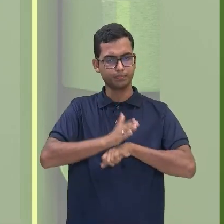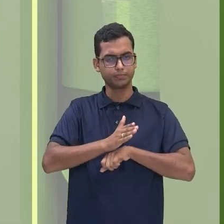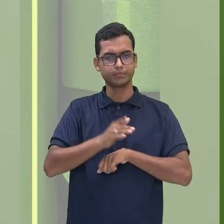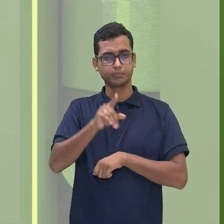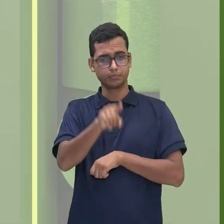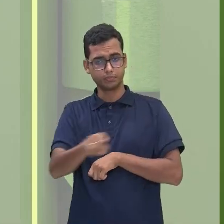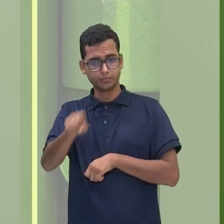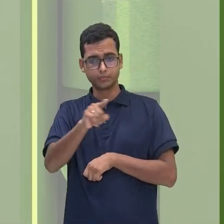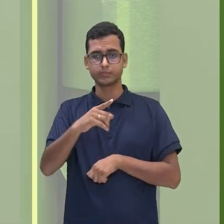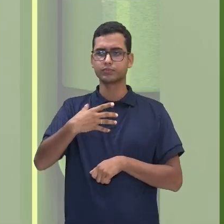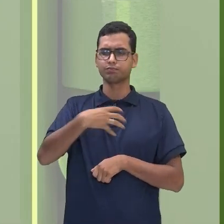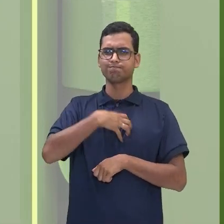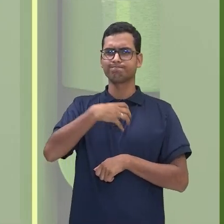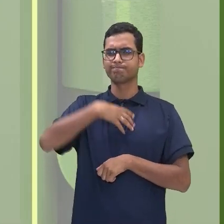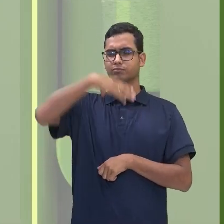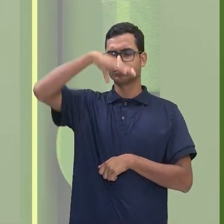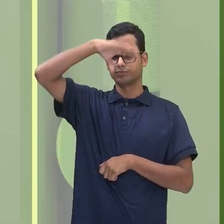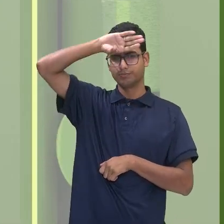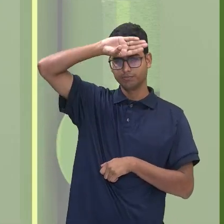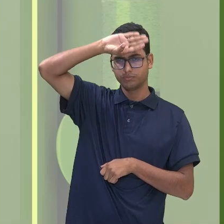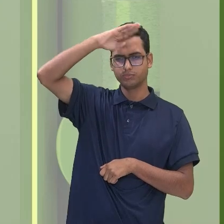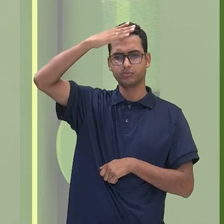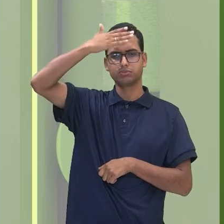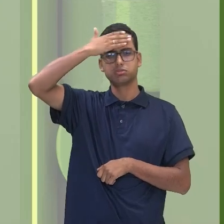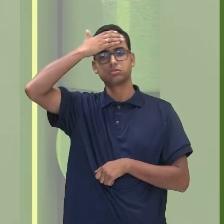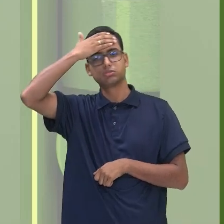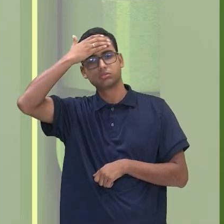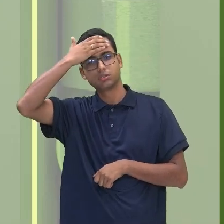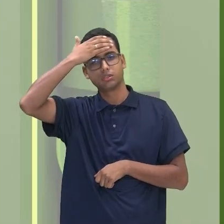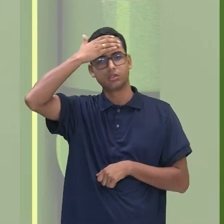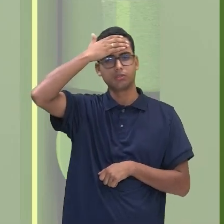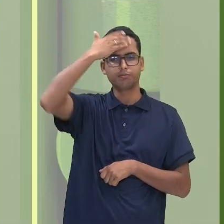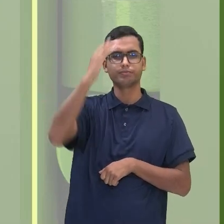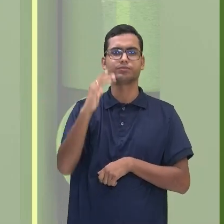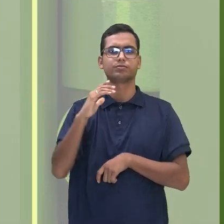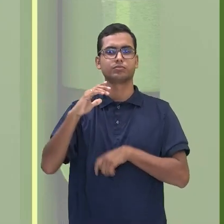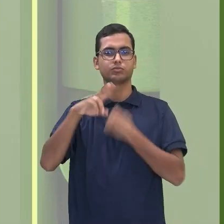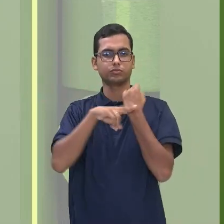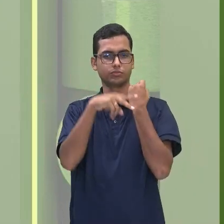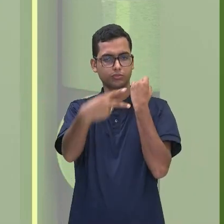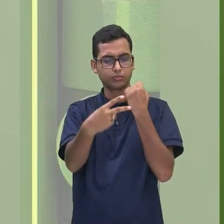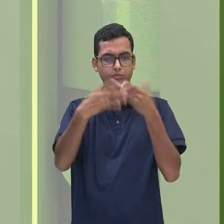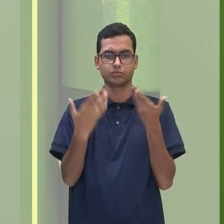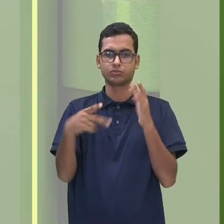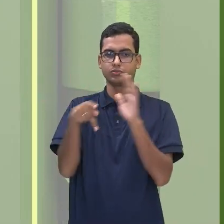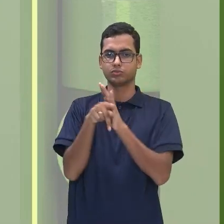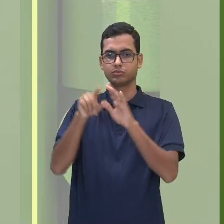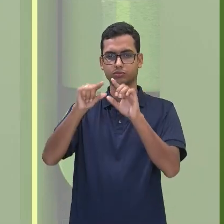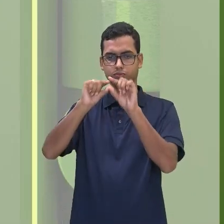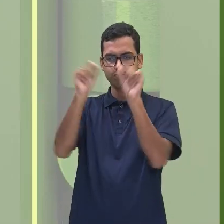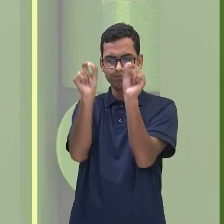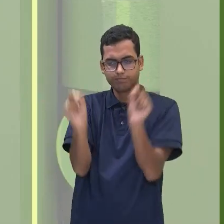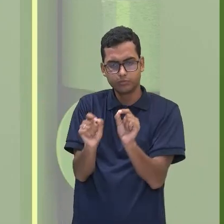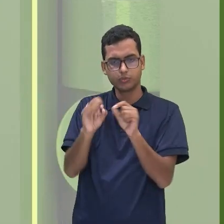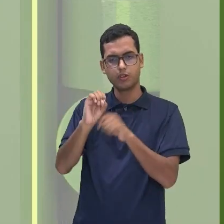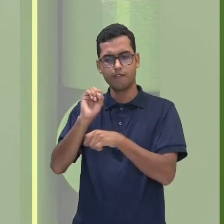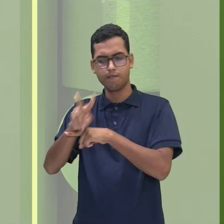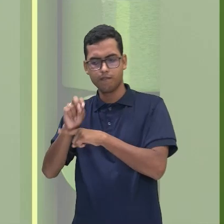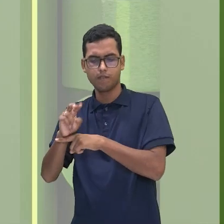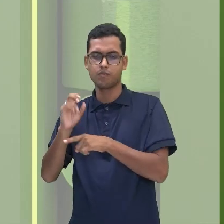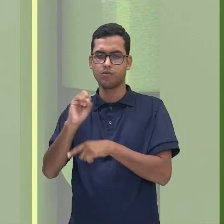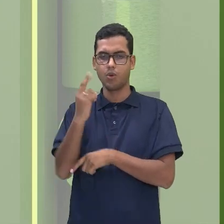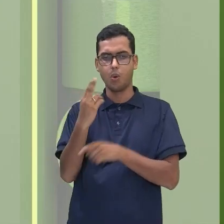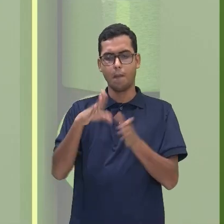está com febre, que a febre é a consequência, por exemplo, da invasão de um micro-organismo, de um vírus, de uma